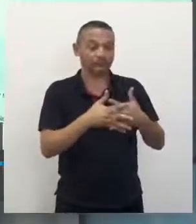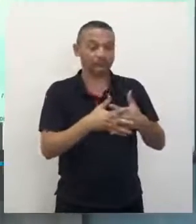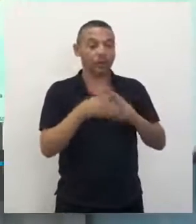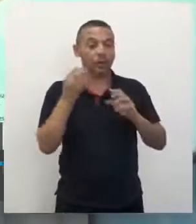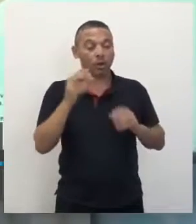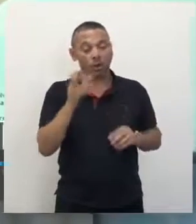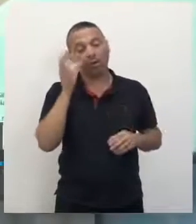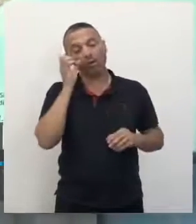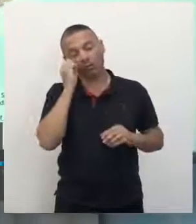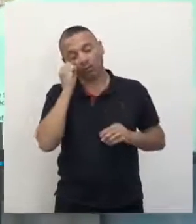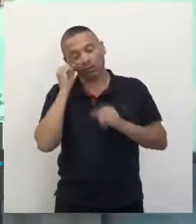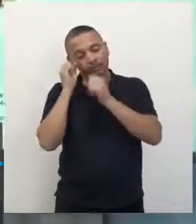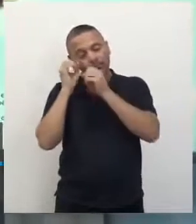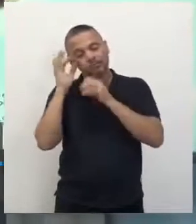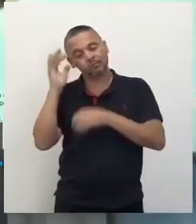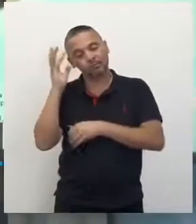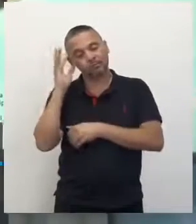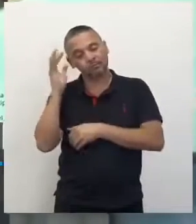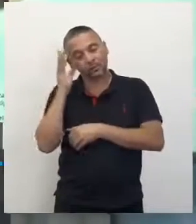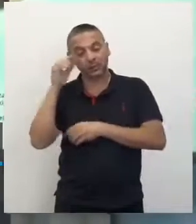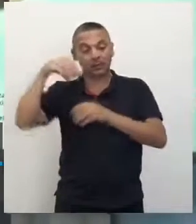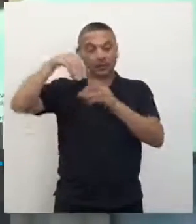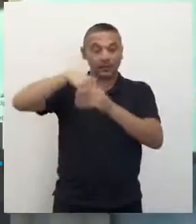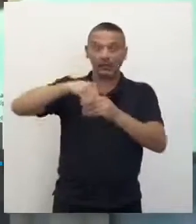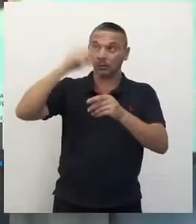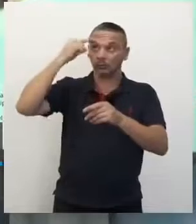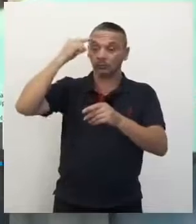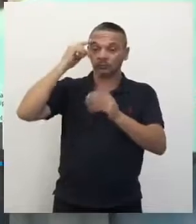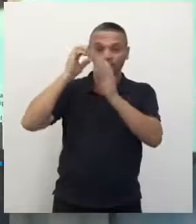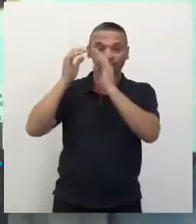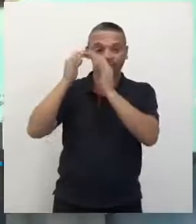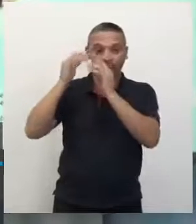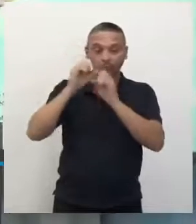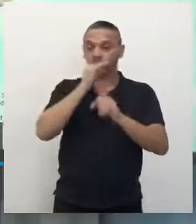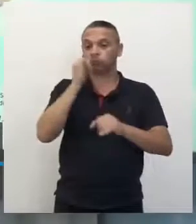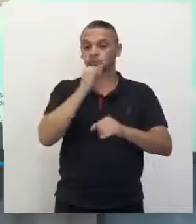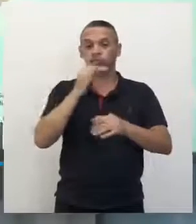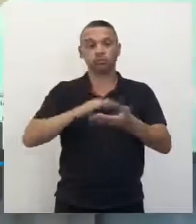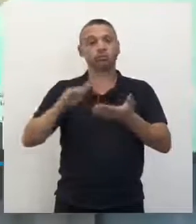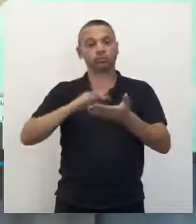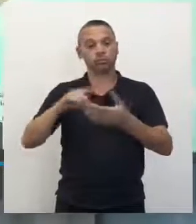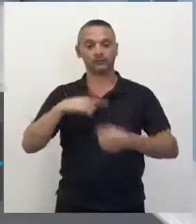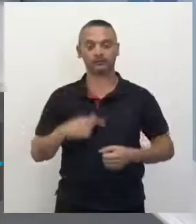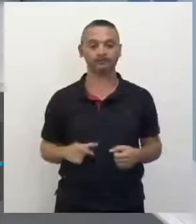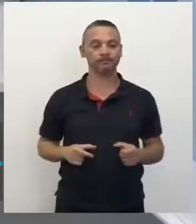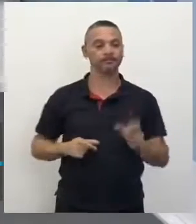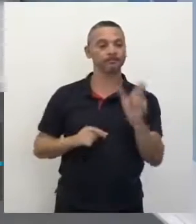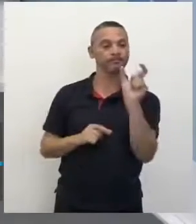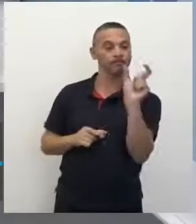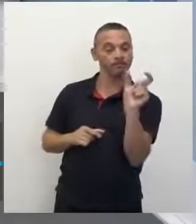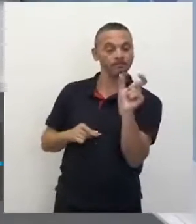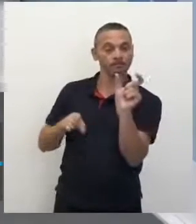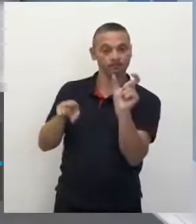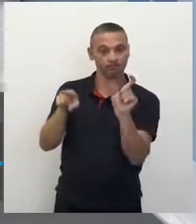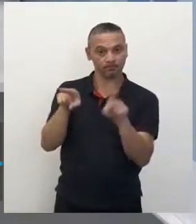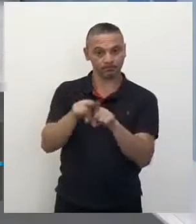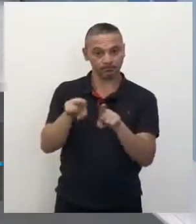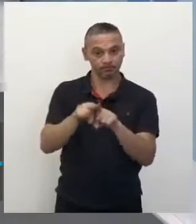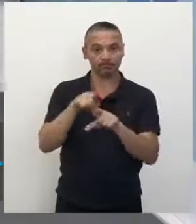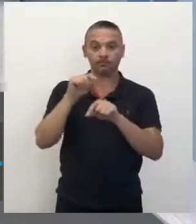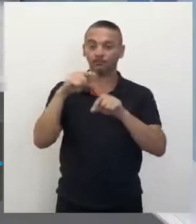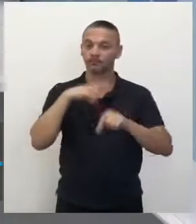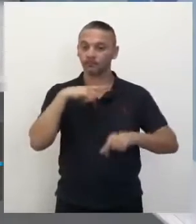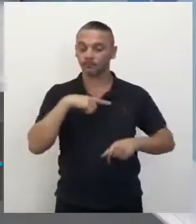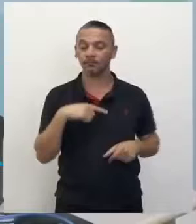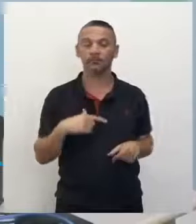que ele está gastando praticamente a mesma quantidade de energia, tá bom? E usando uma palavra que está muito na moda aí,